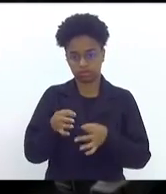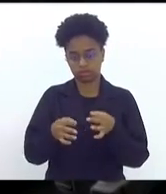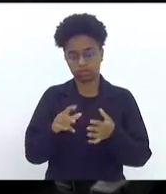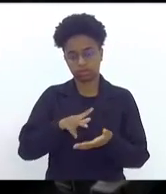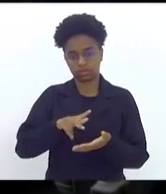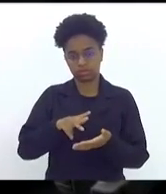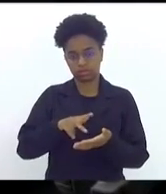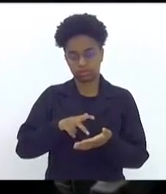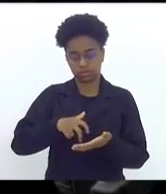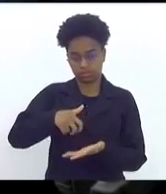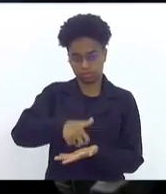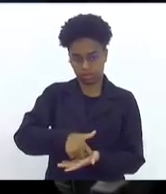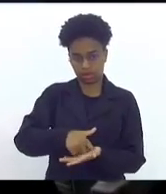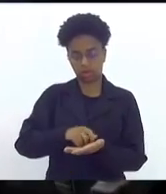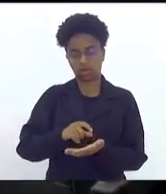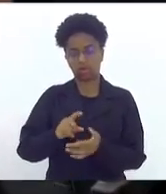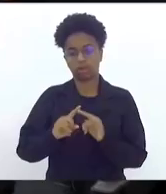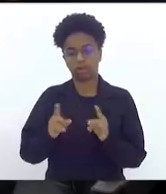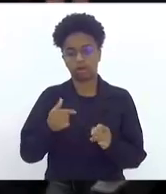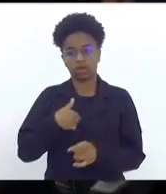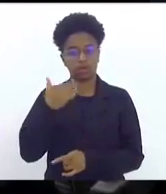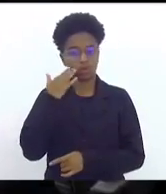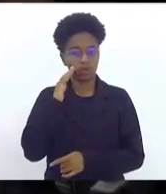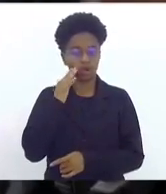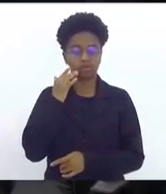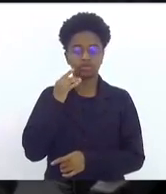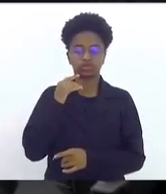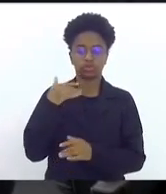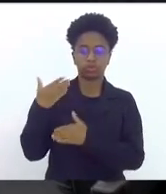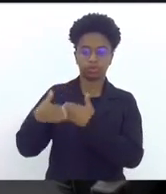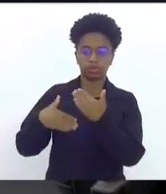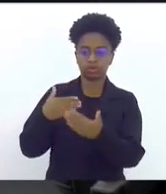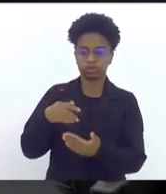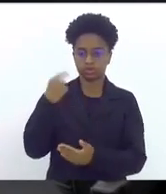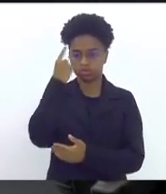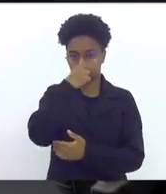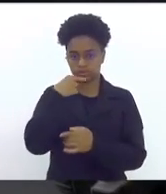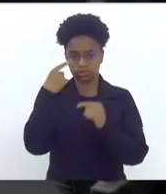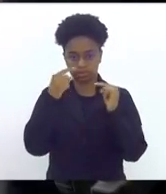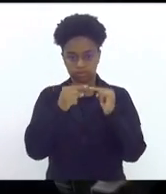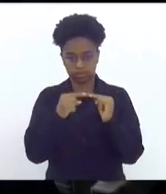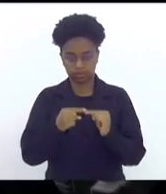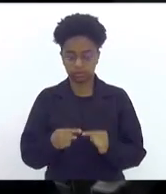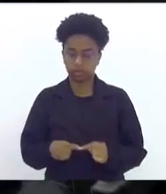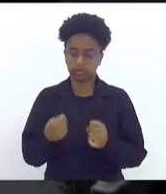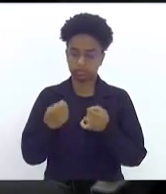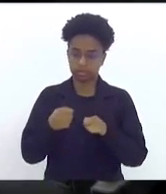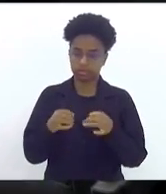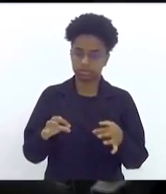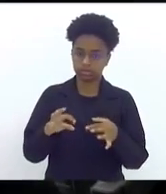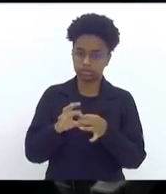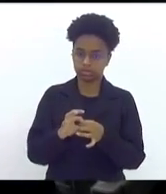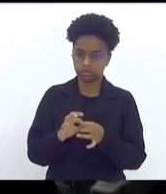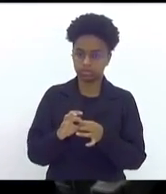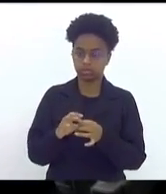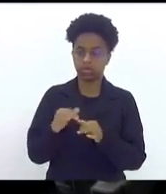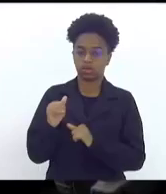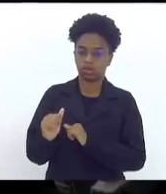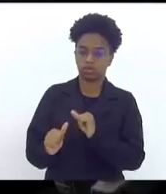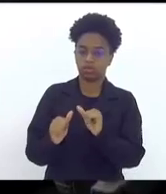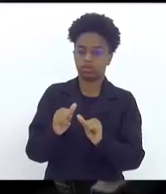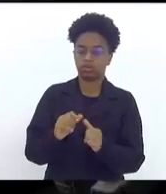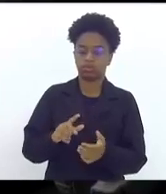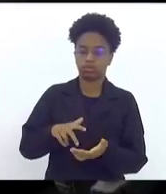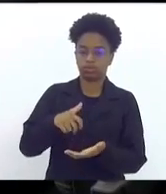considero que a reforma do procedimento de reconhecimento de pessoas deve estar inserida em uma mais ampla reforma, tanto do processo penal quanto do modo como